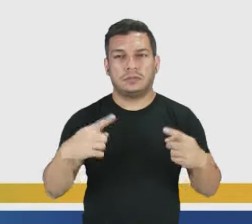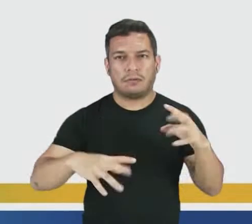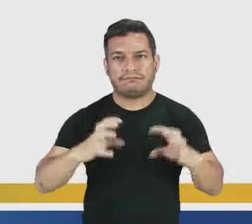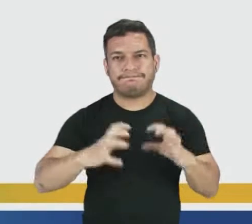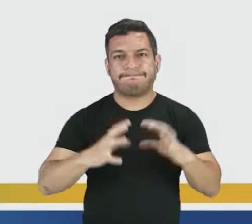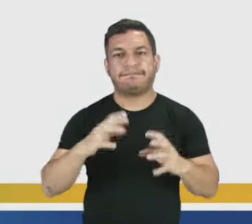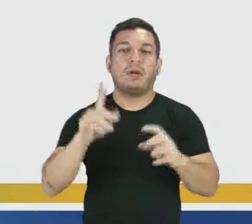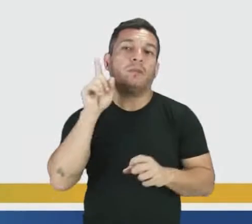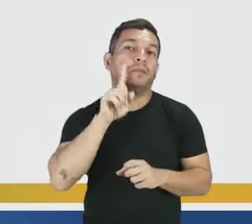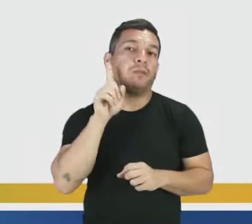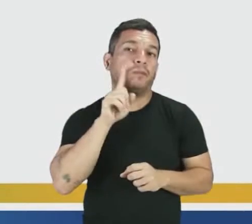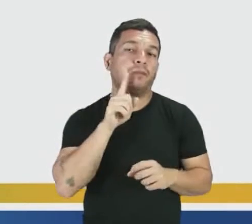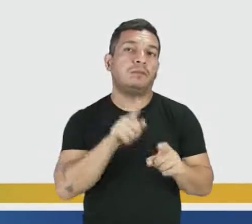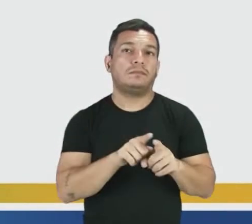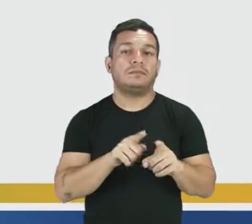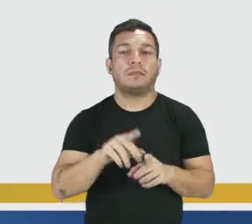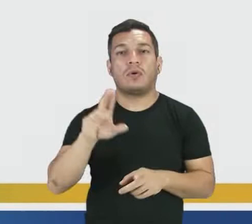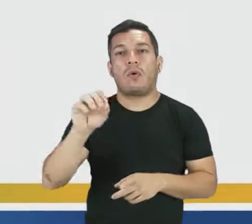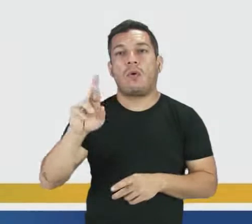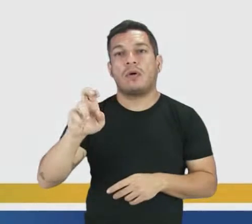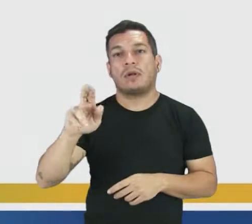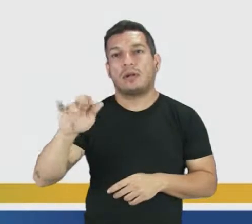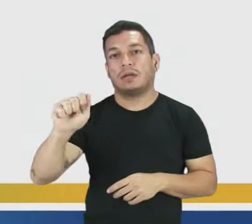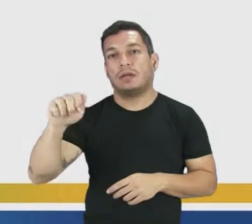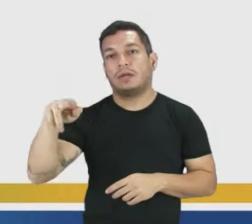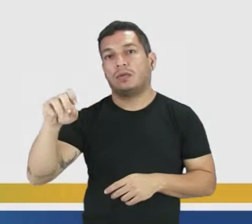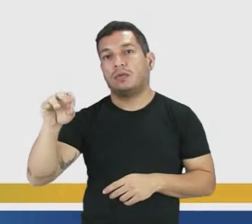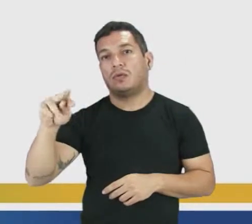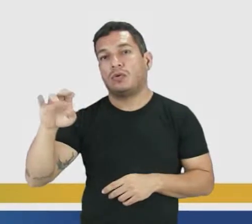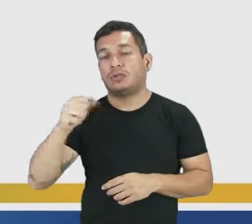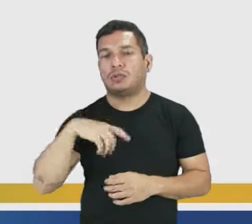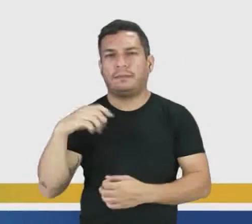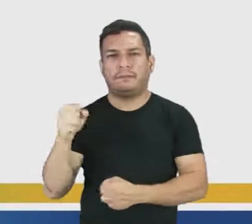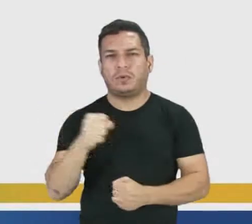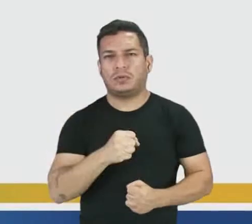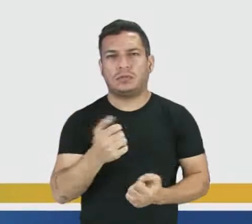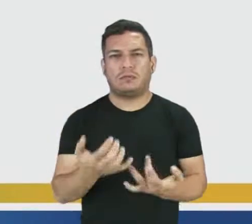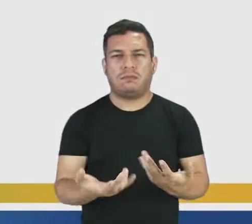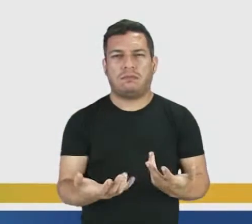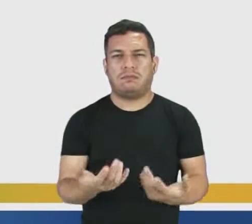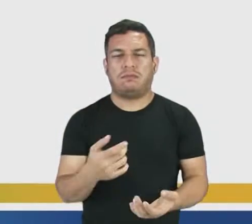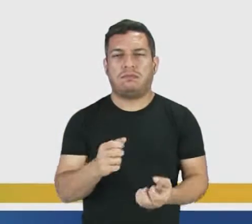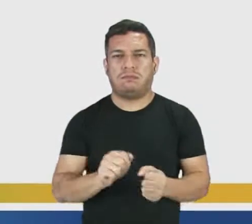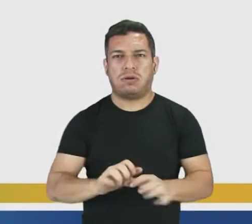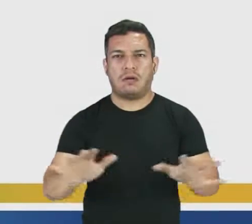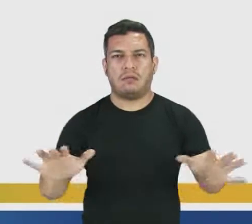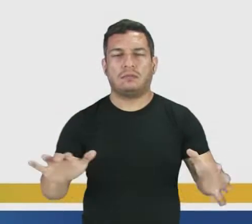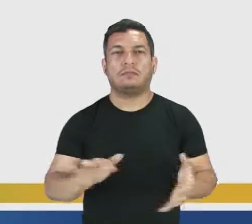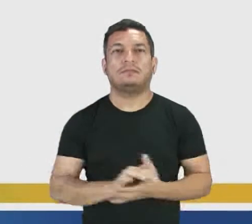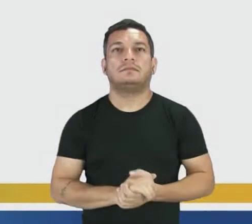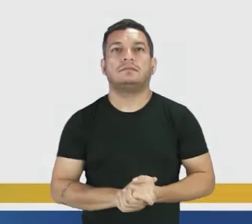entre Estados Unidos e Coreia do Norte no que diz respeito a poder de fogo.